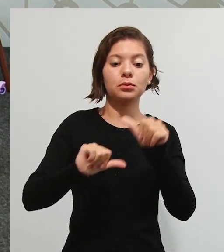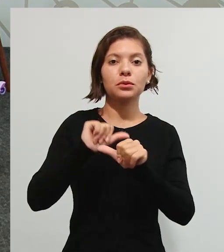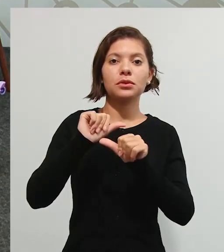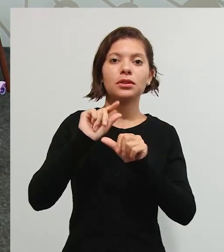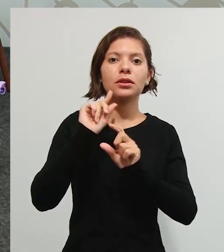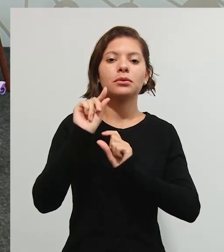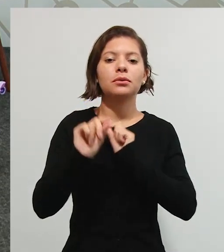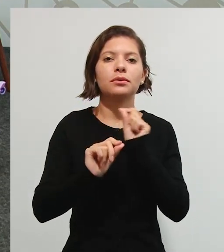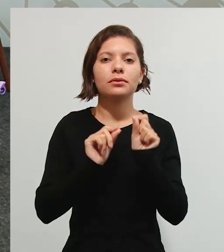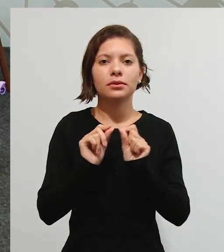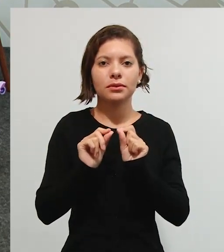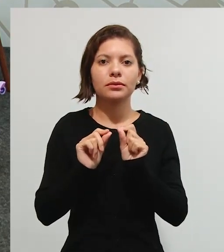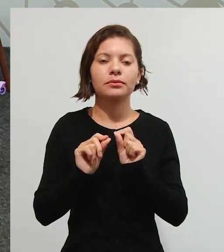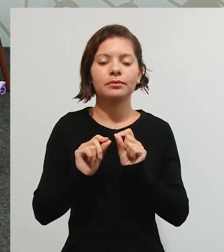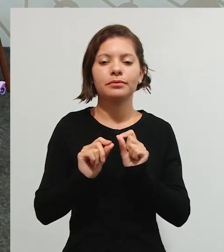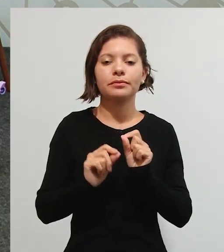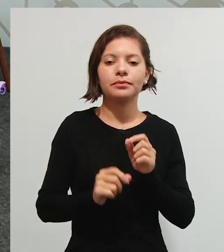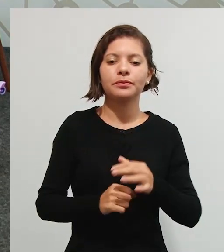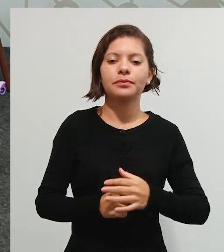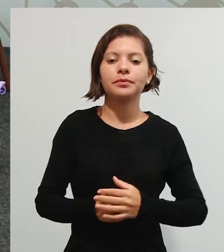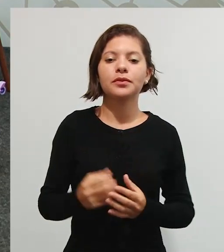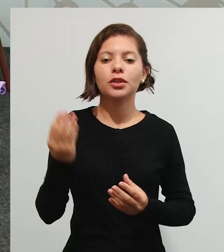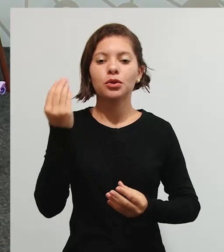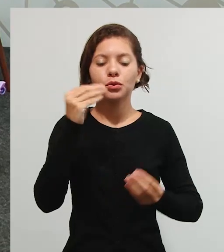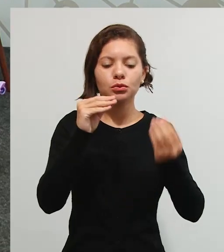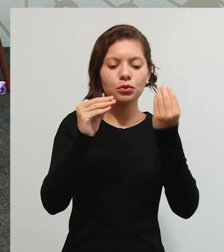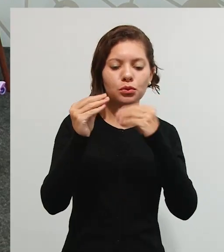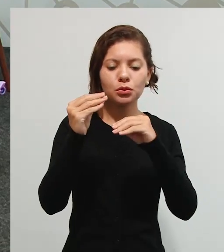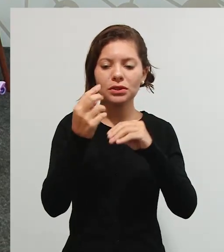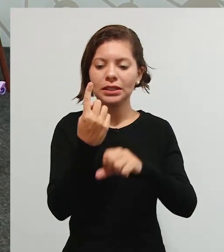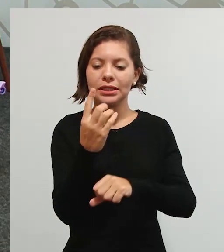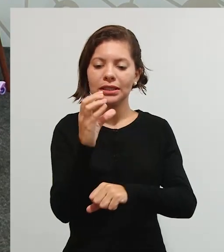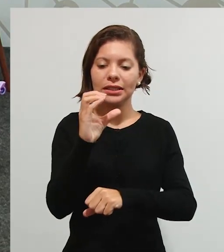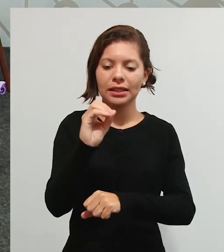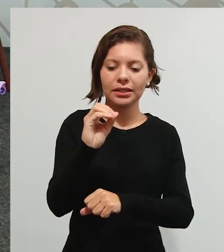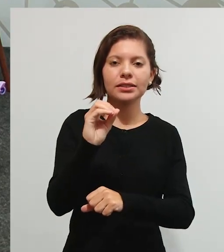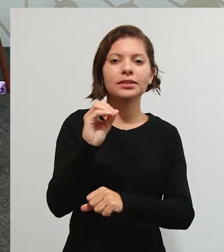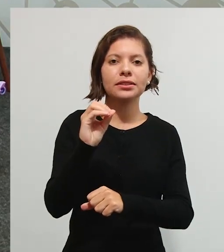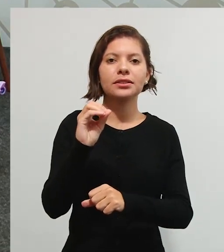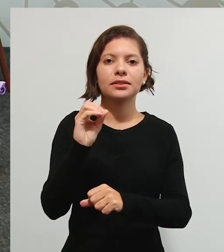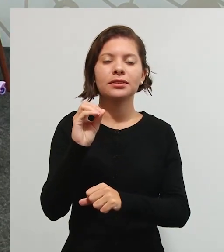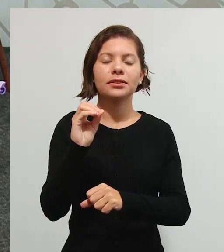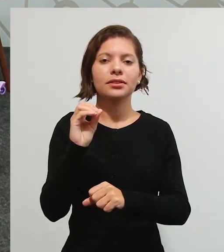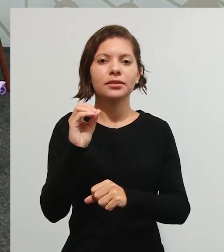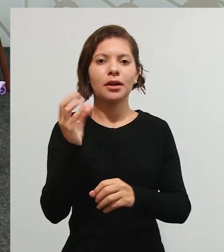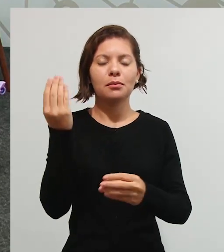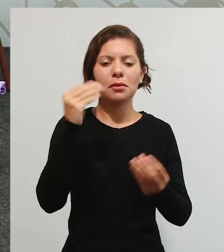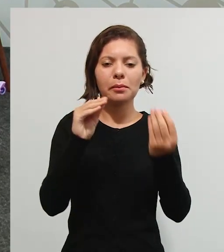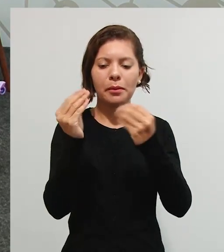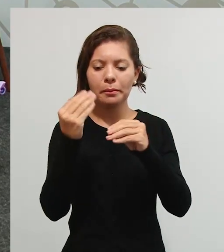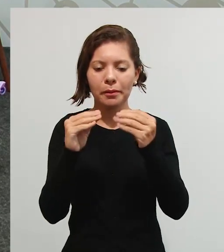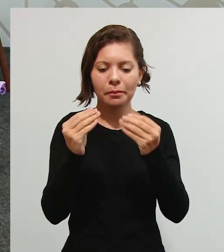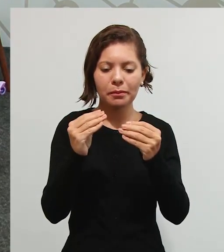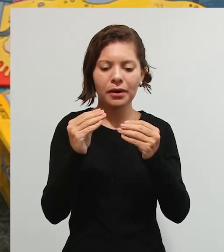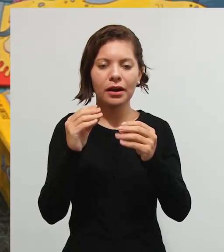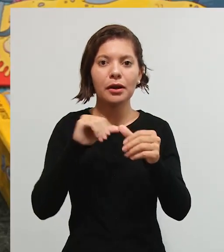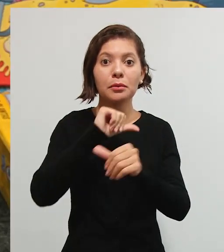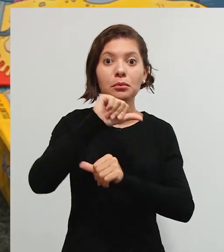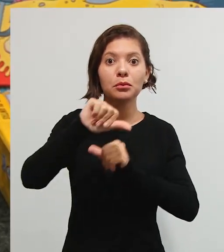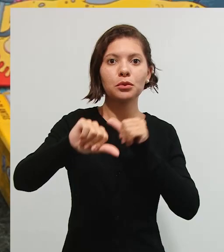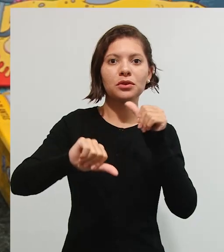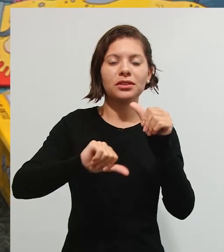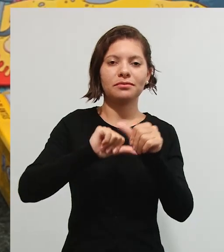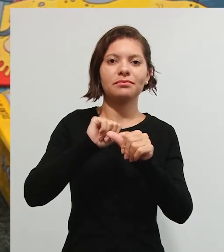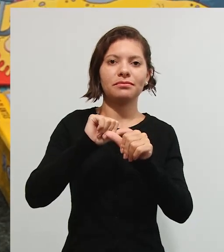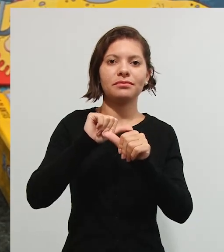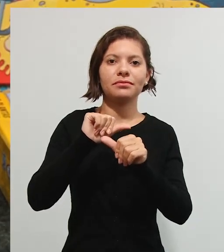como a junção de 10 unidades se transformam em uma dezena.